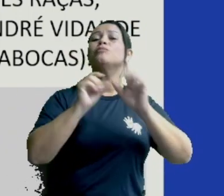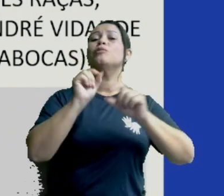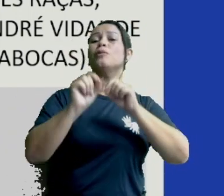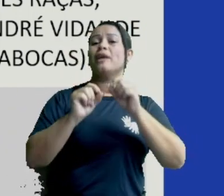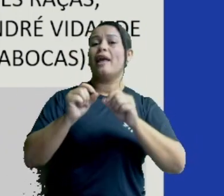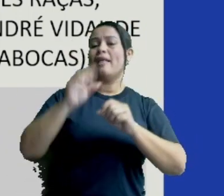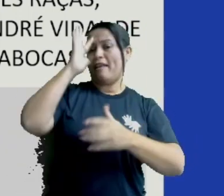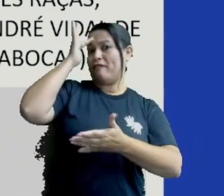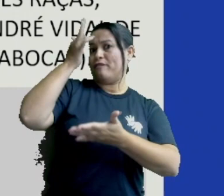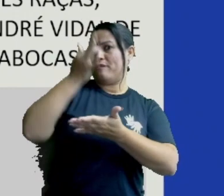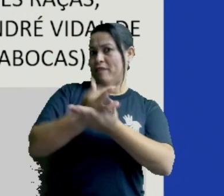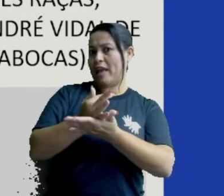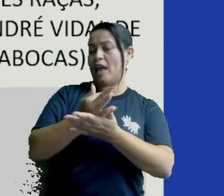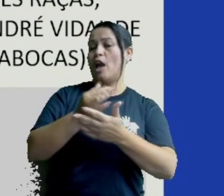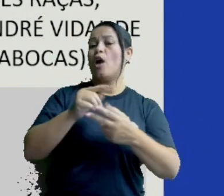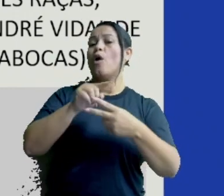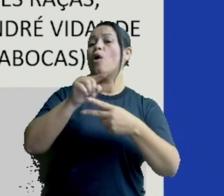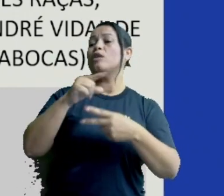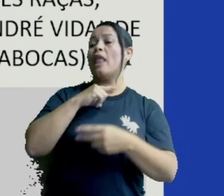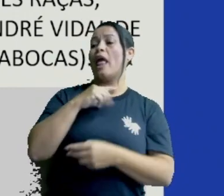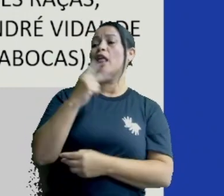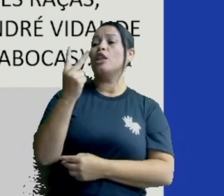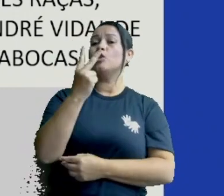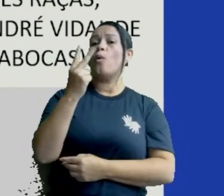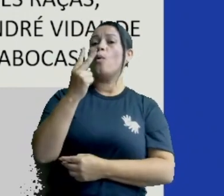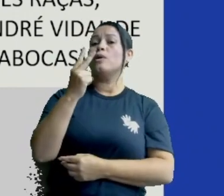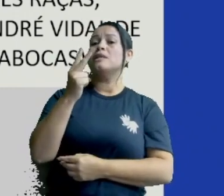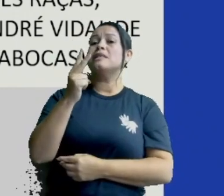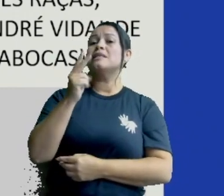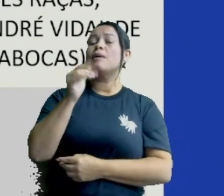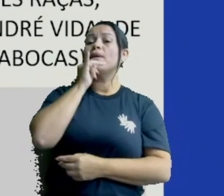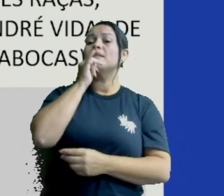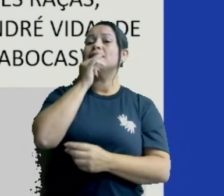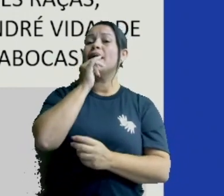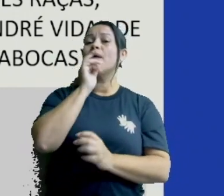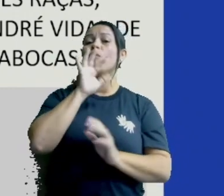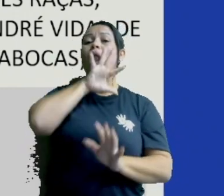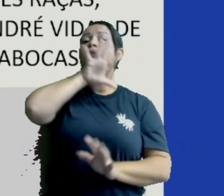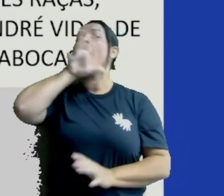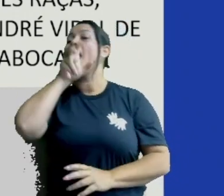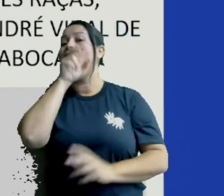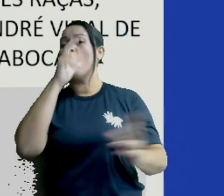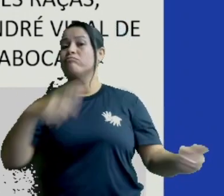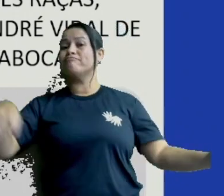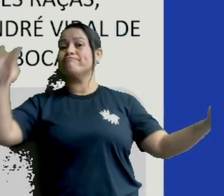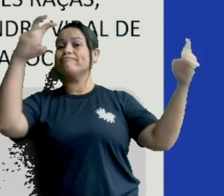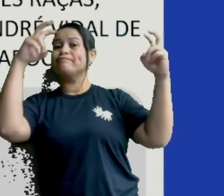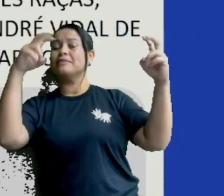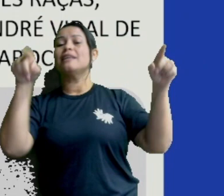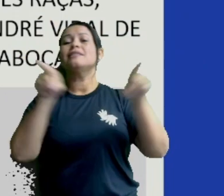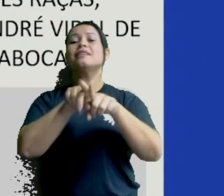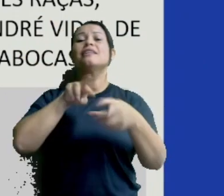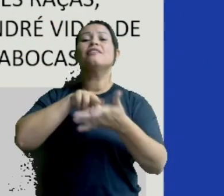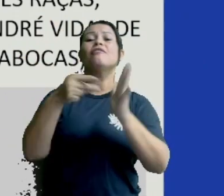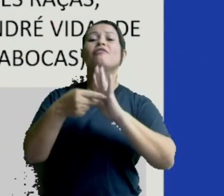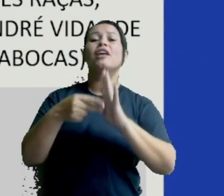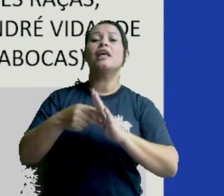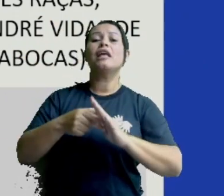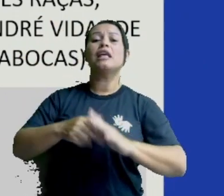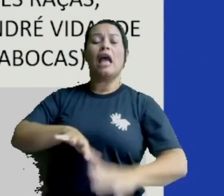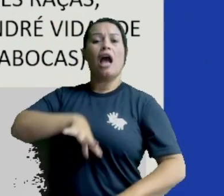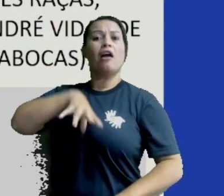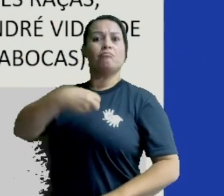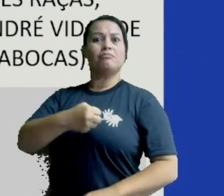fé. Os dois leões lá em cima da bandeira, a bravura dos pernambucanos. A